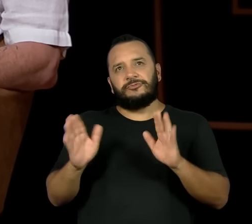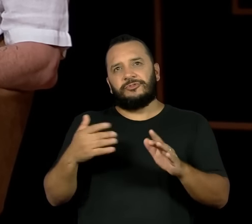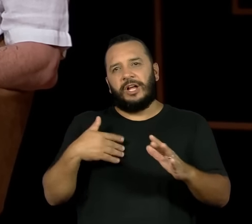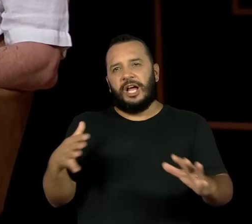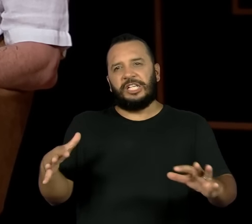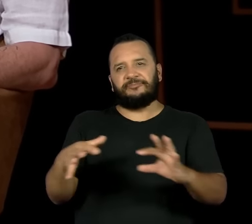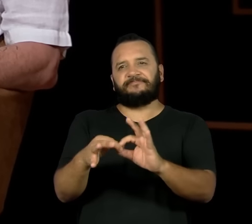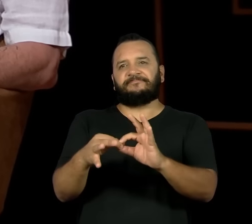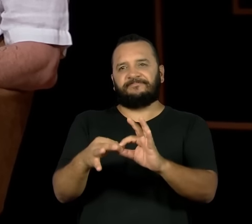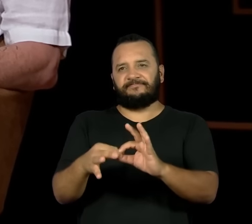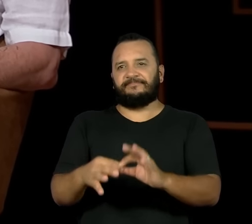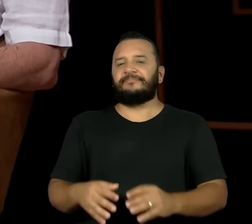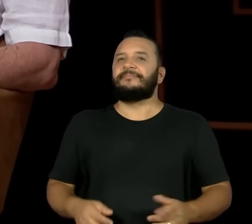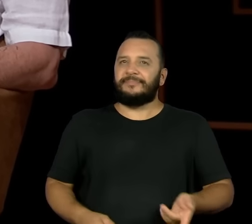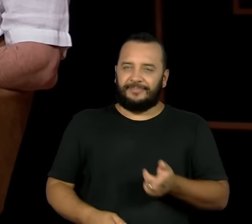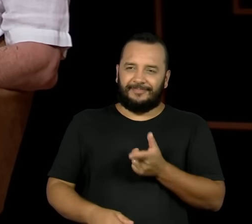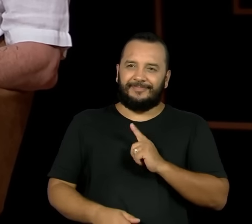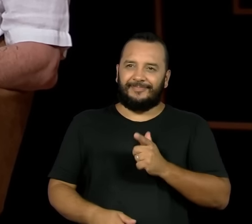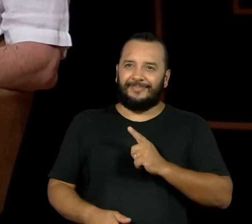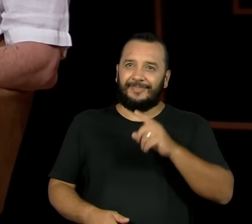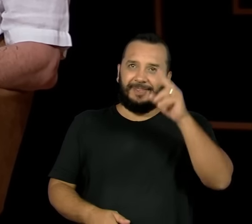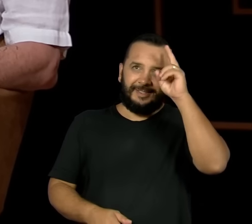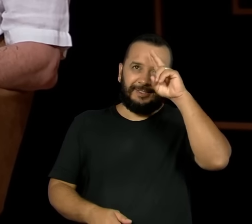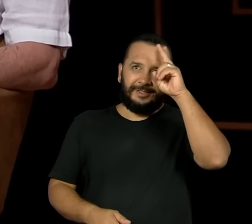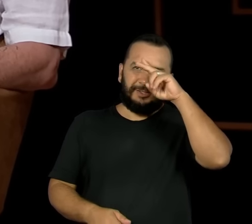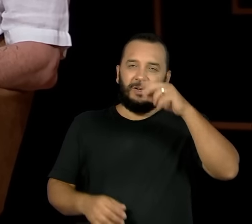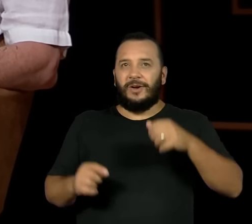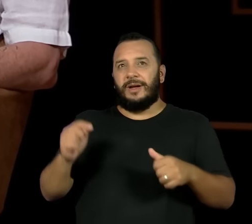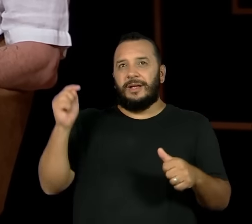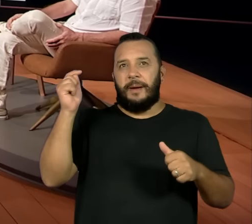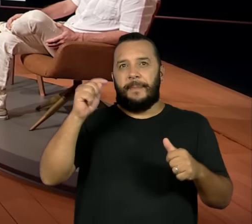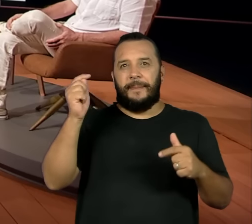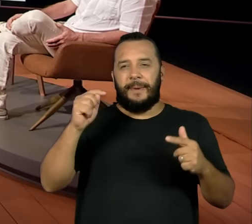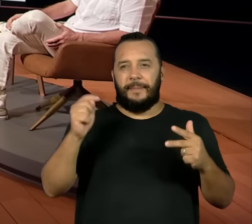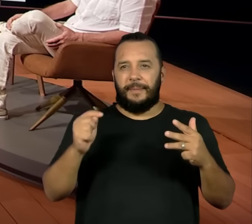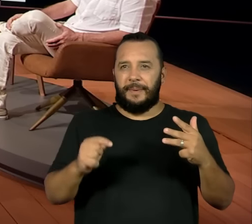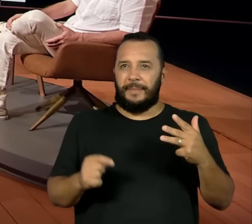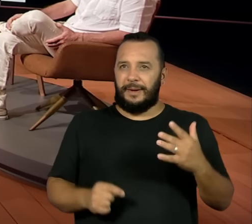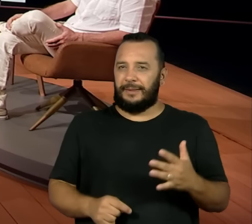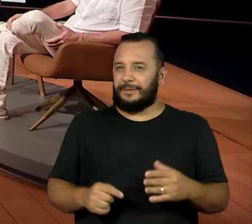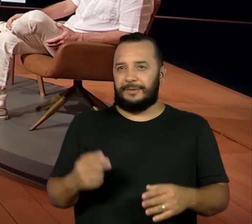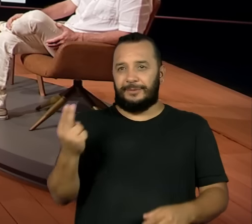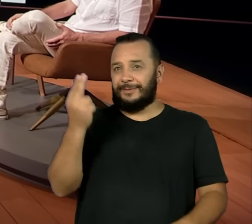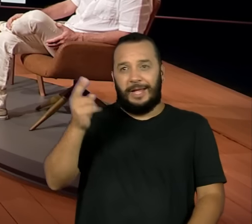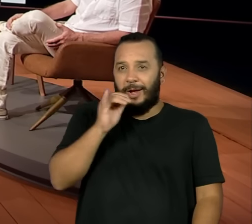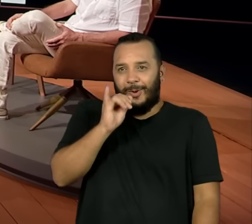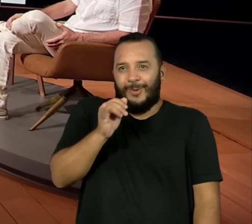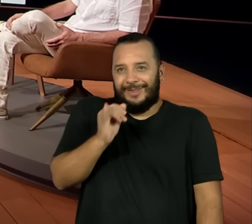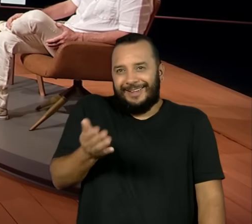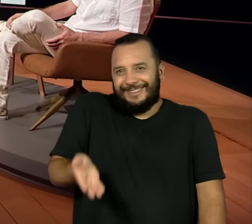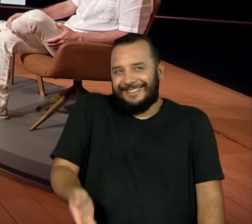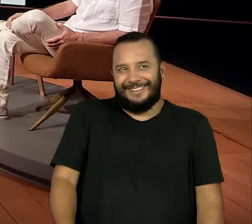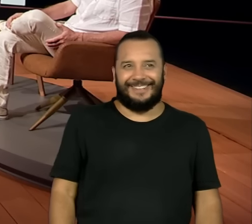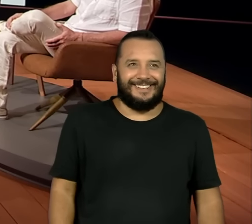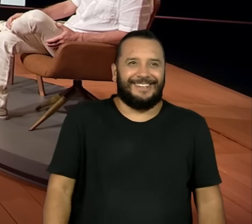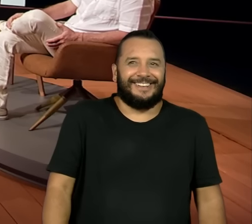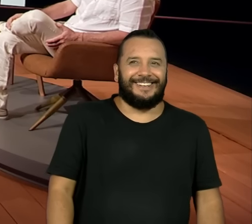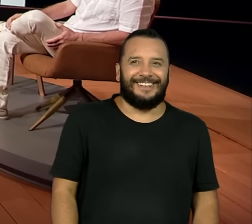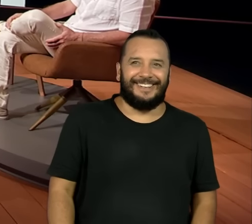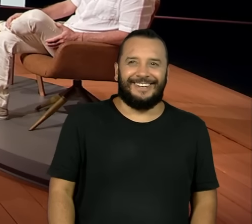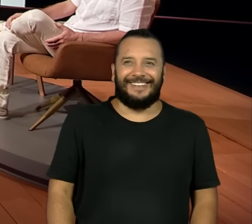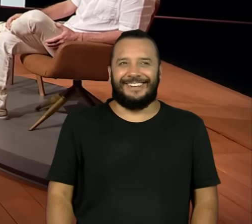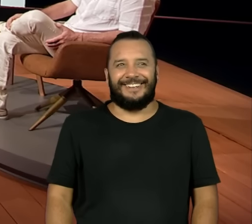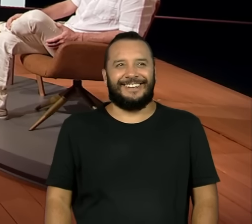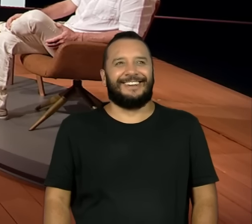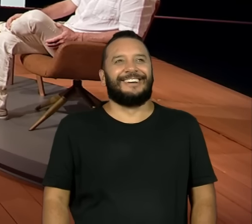E a gente tem muitas histórias que não se pode nem contar